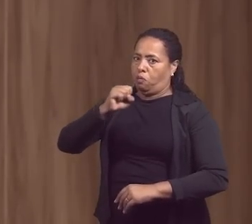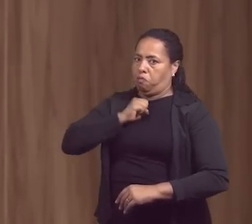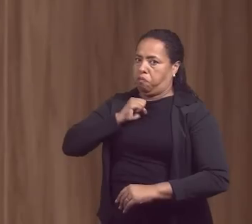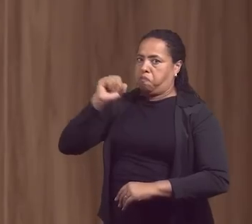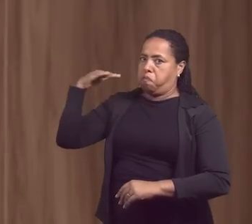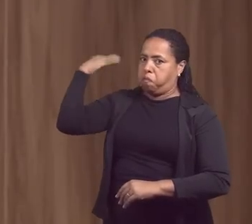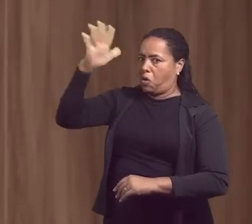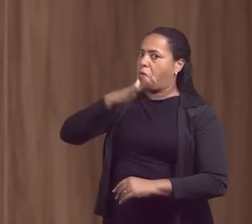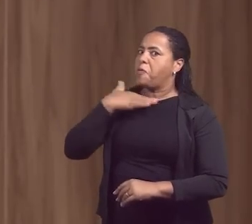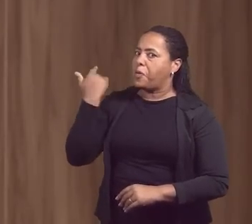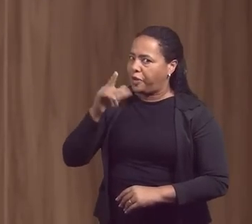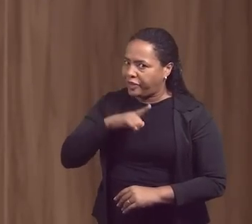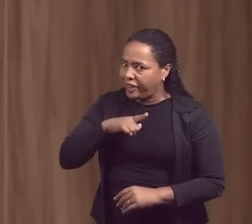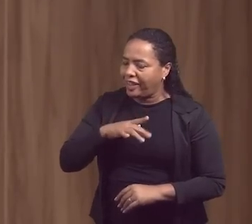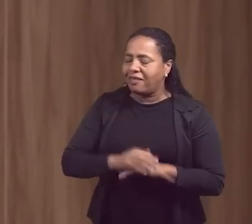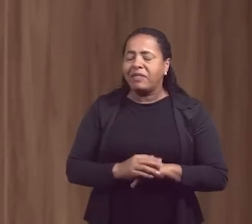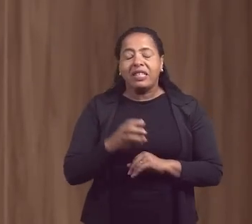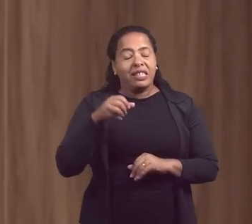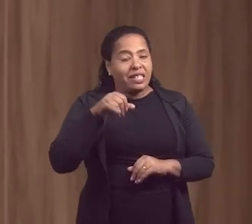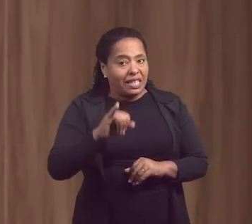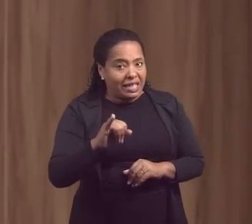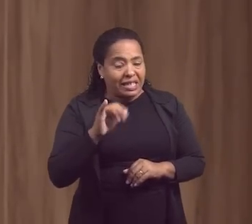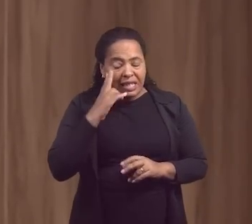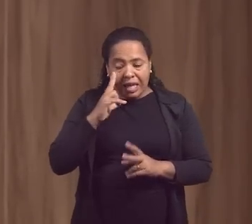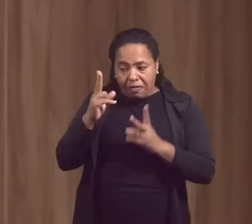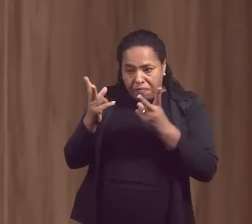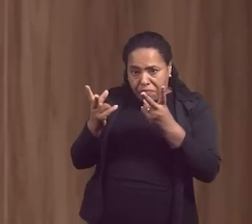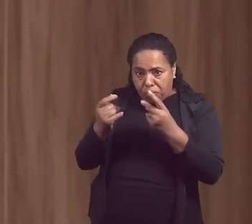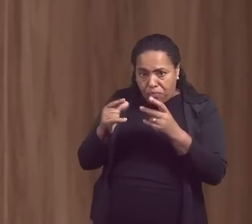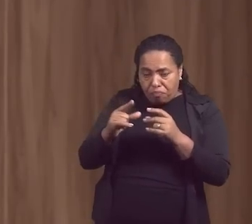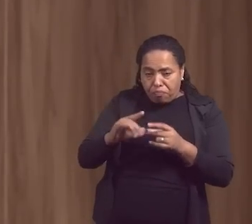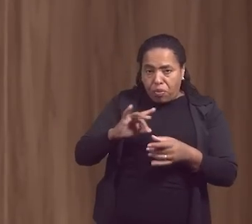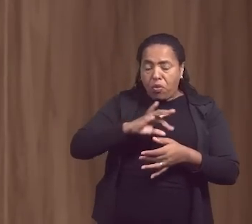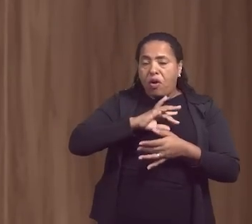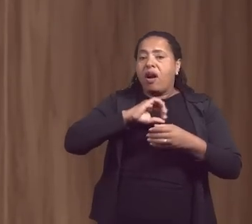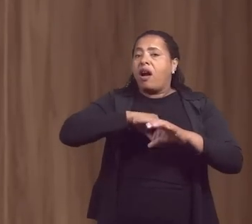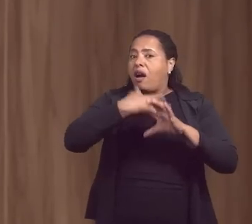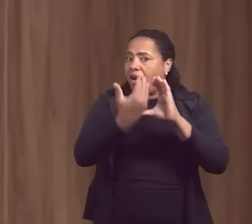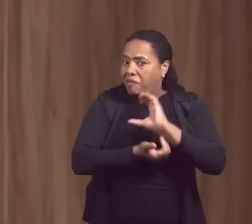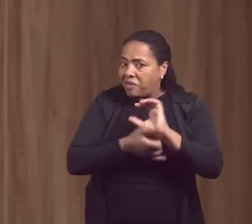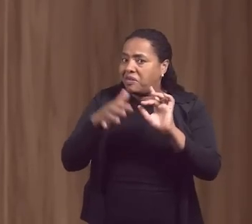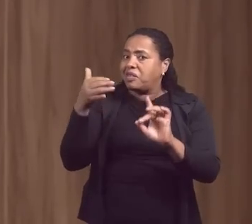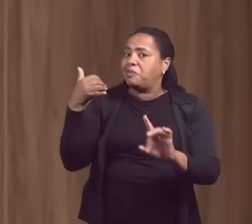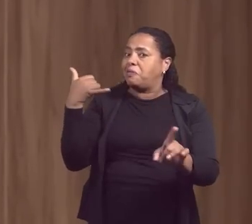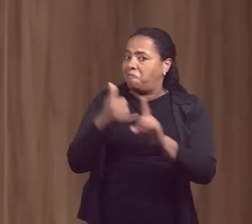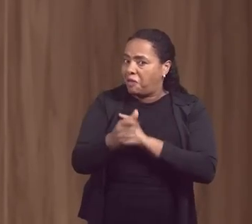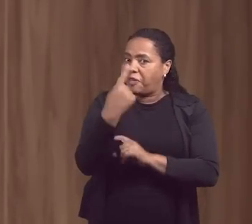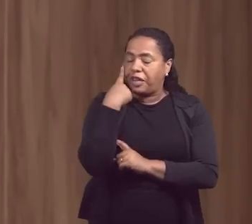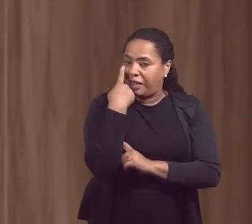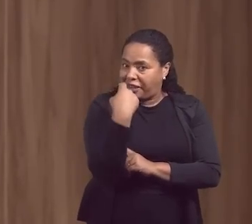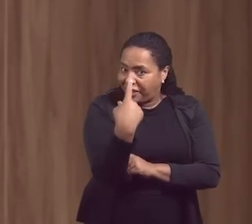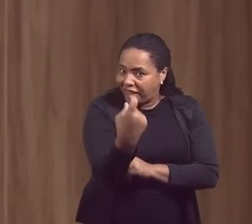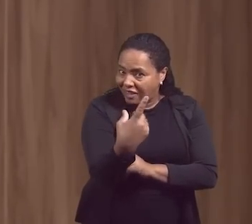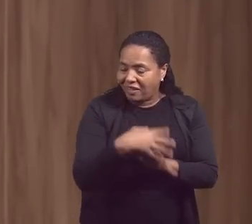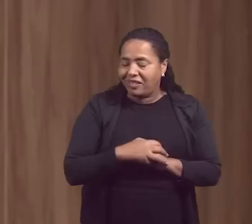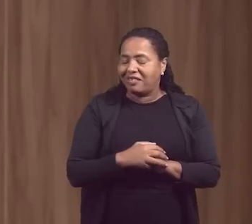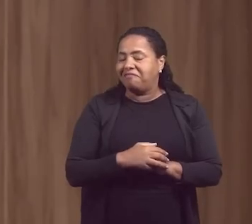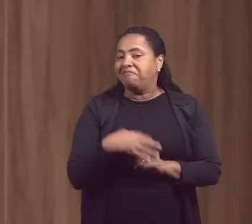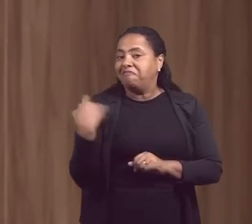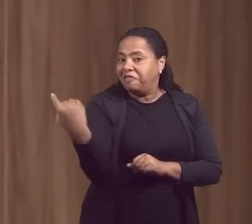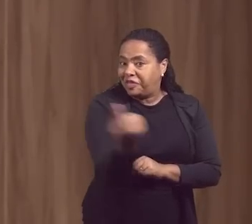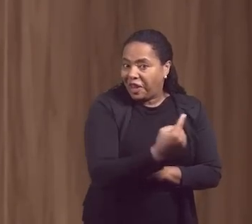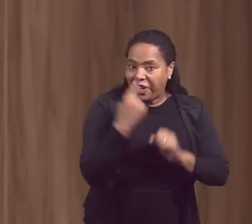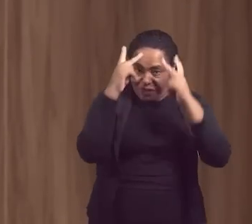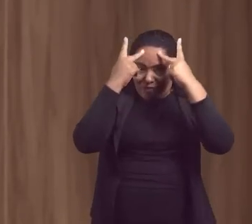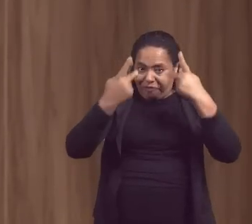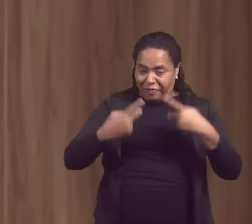morrer. Se nós olharmos para isso daqui, há um aspecto profético muito interessante, né? Nós, homens na face